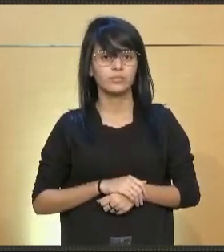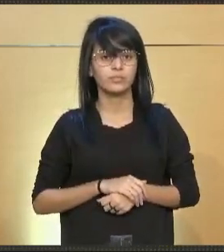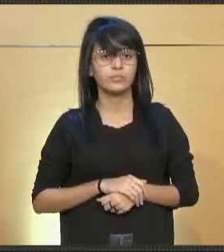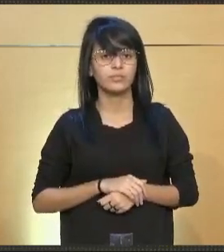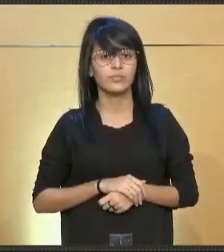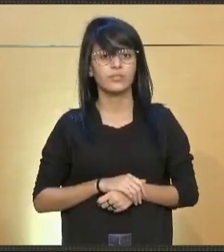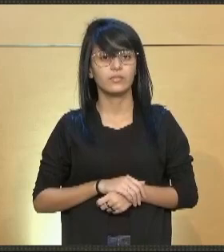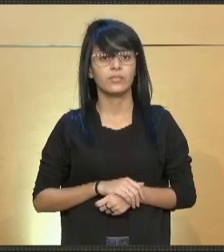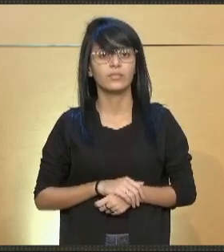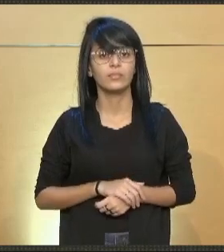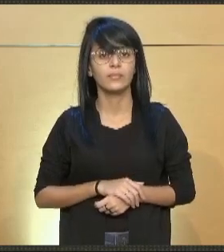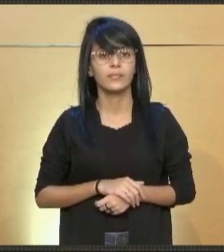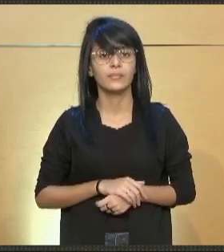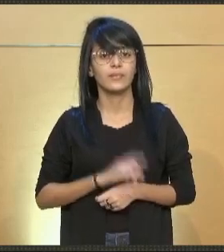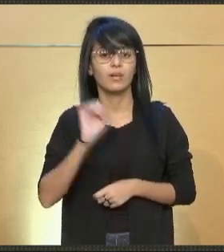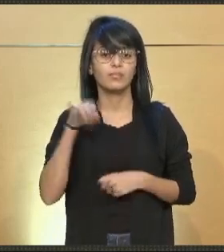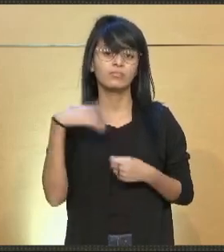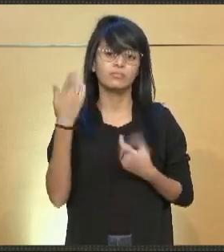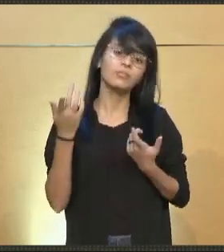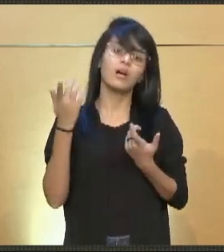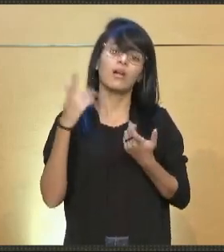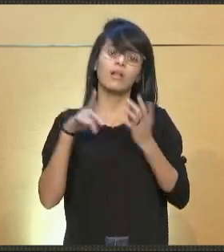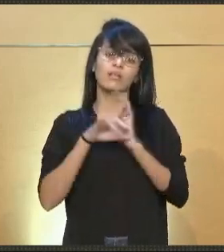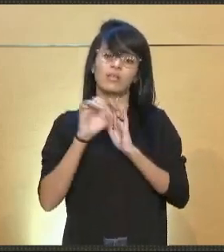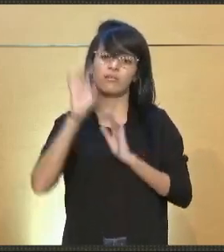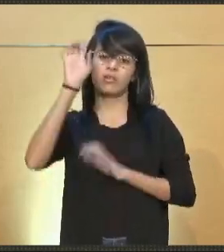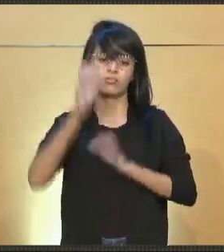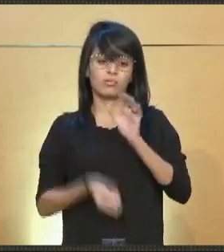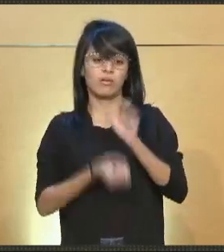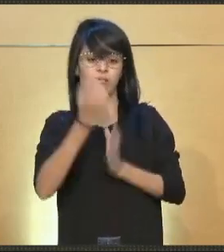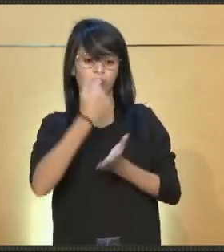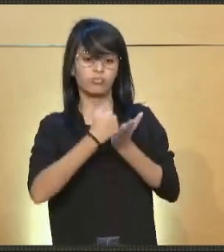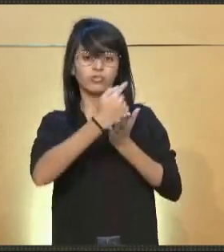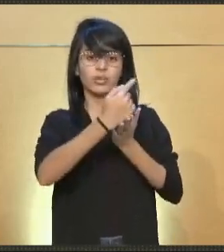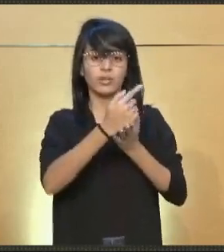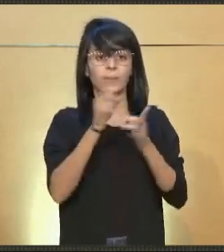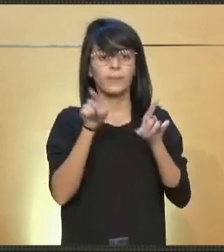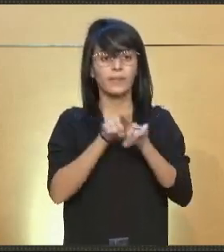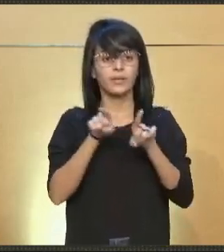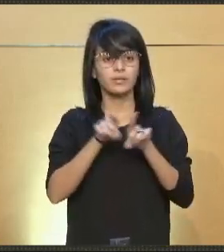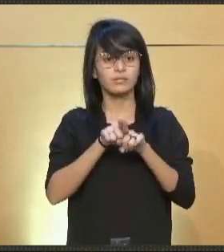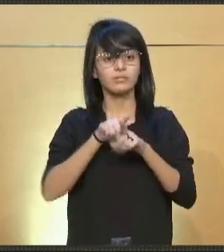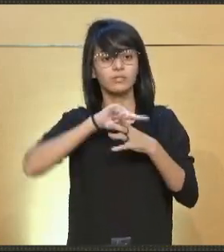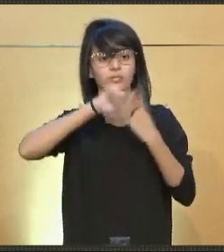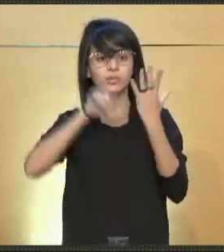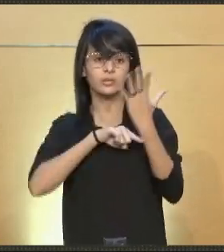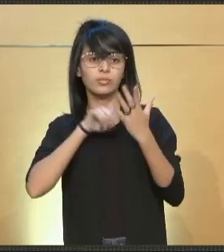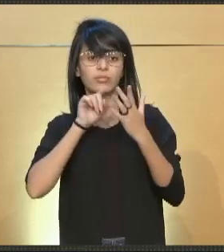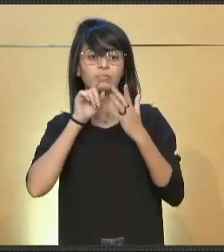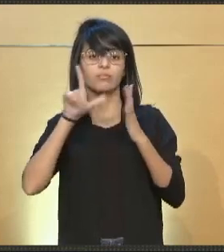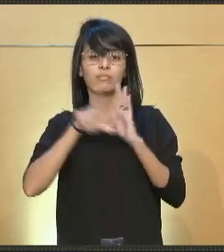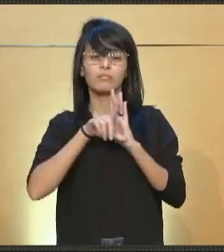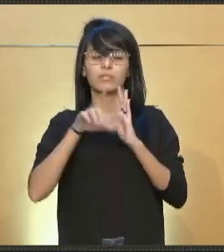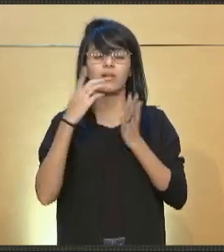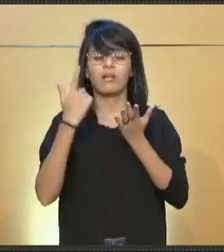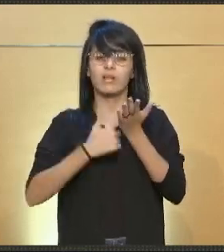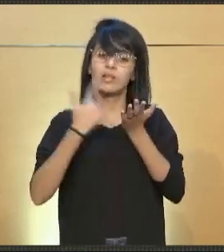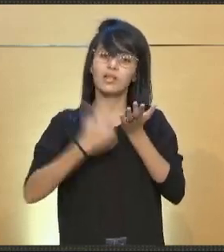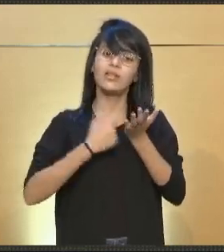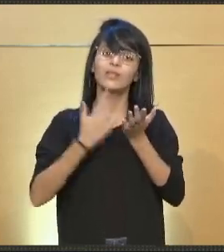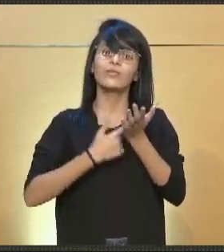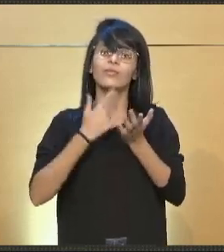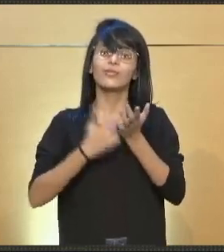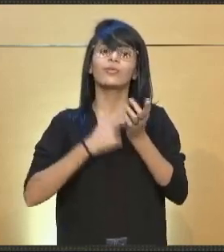não apenas como um Deus criador do Gênesis, mas agora dentro do escopo do Pentateuco, um Deus legislador a